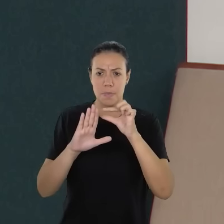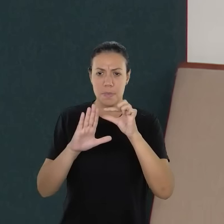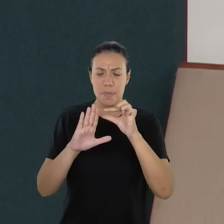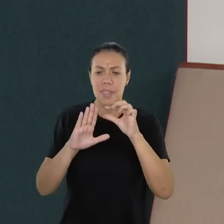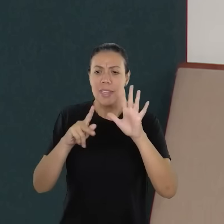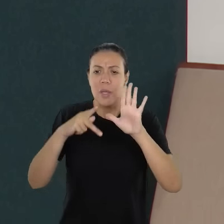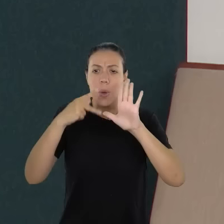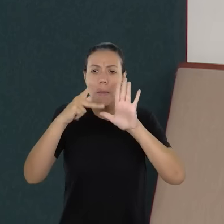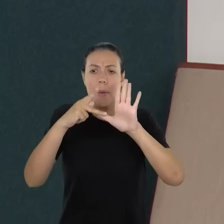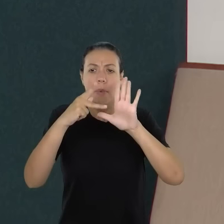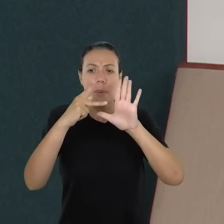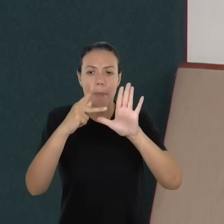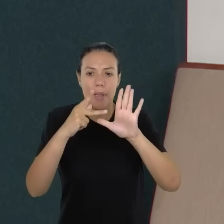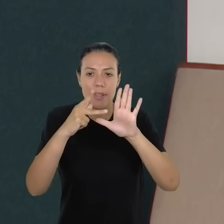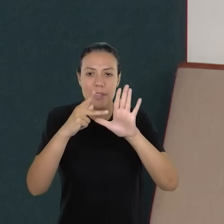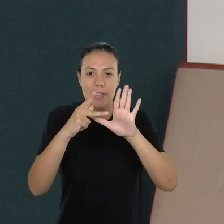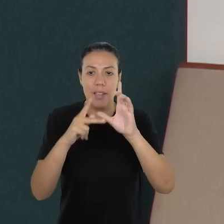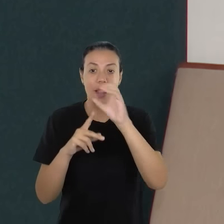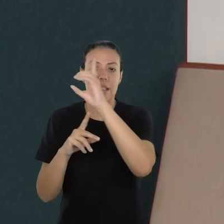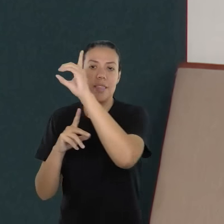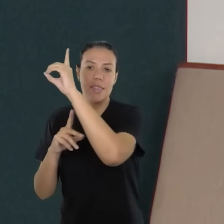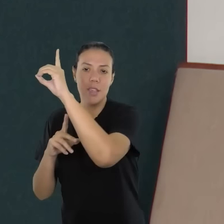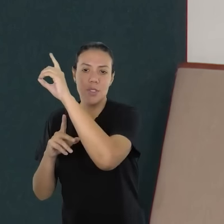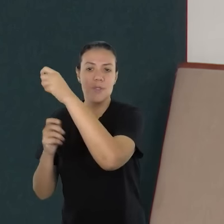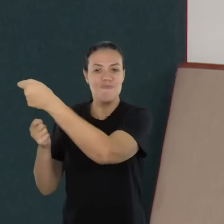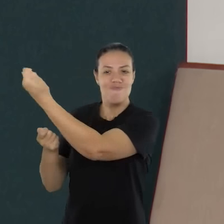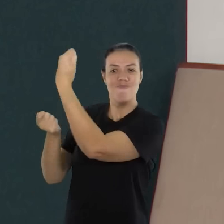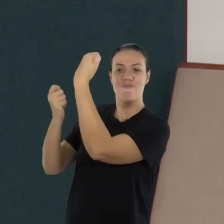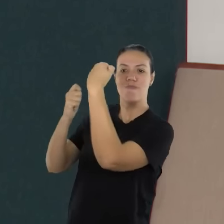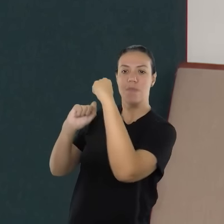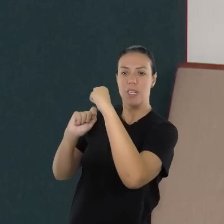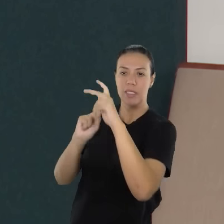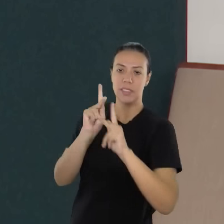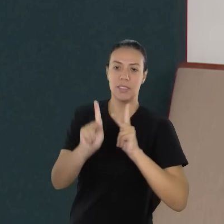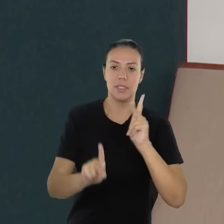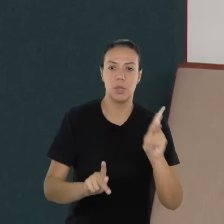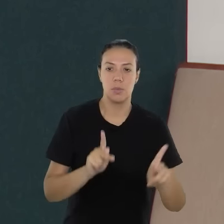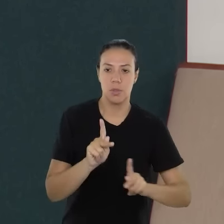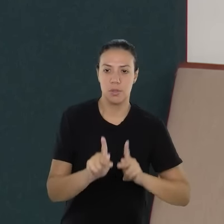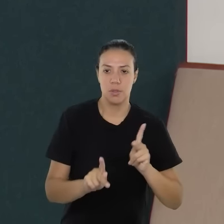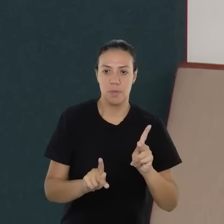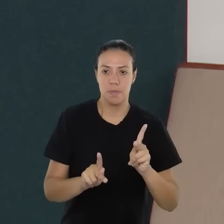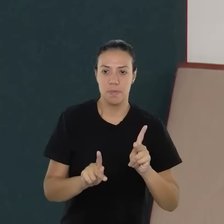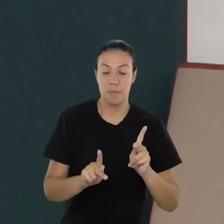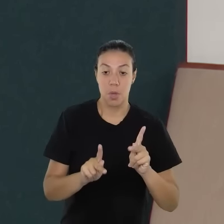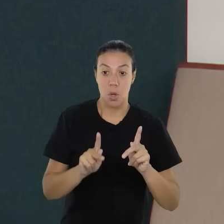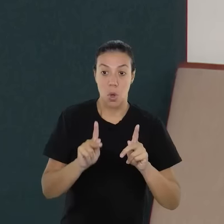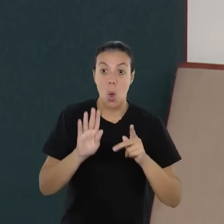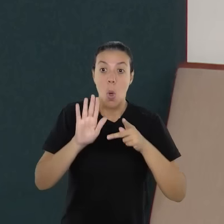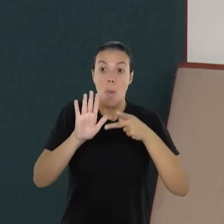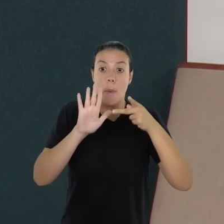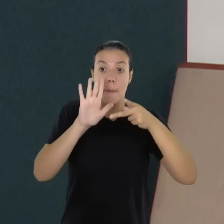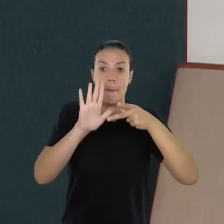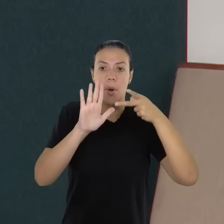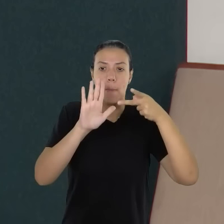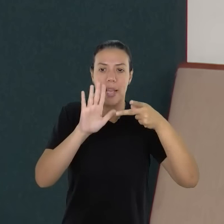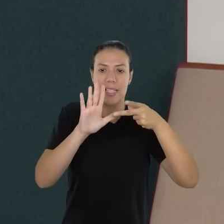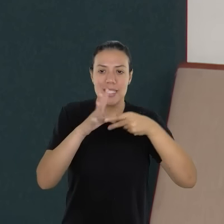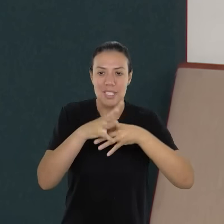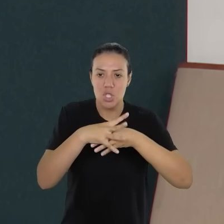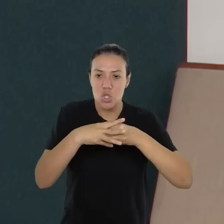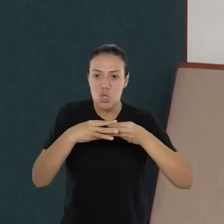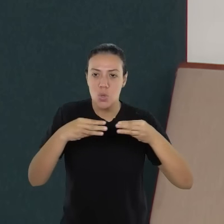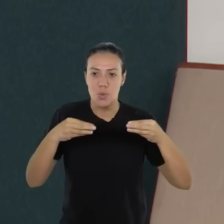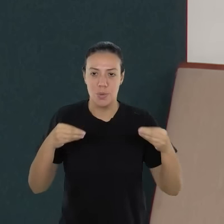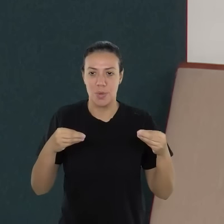de Deus para o seu povo, promessa de cura, de restauração espiritual.